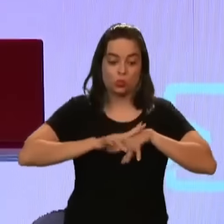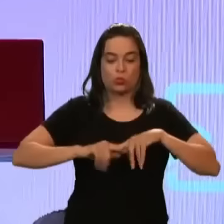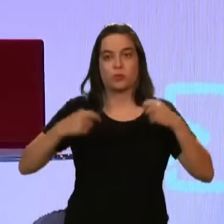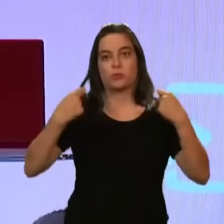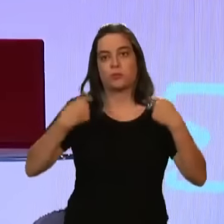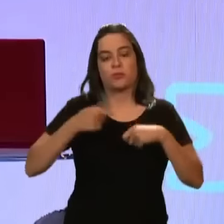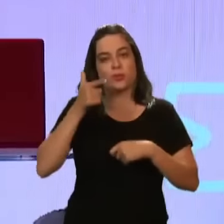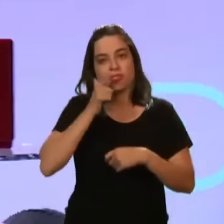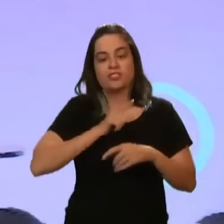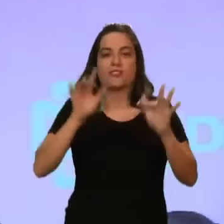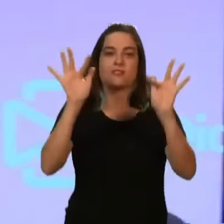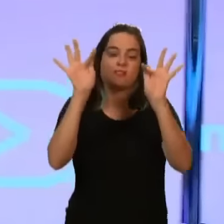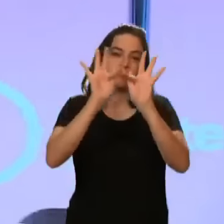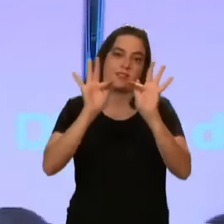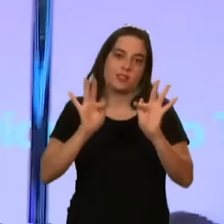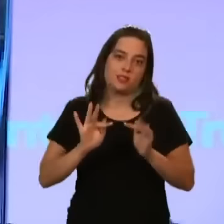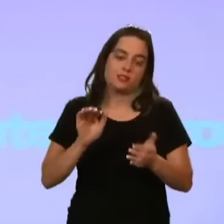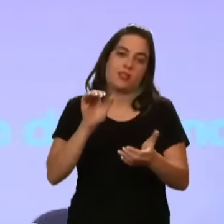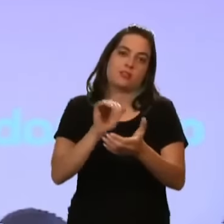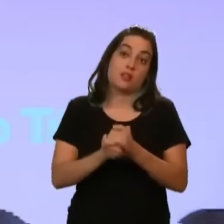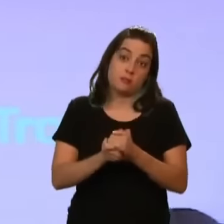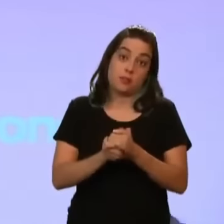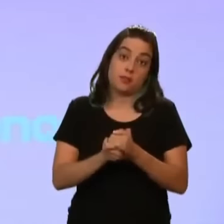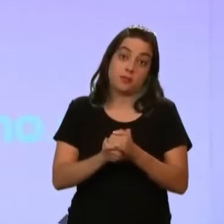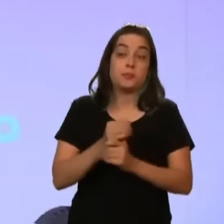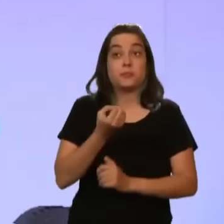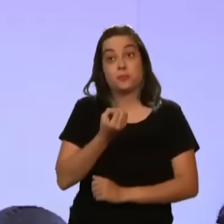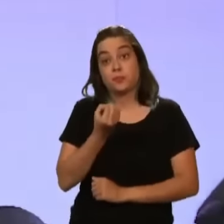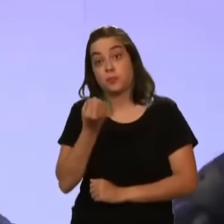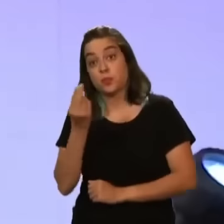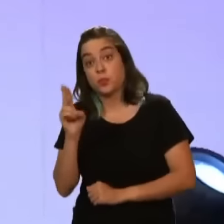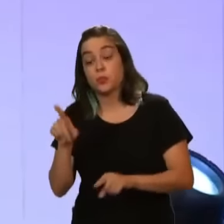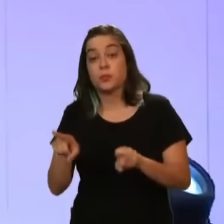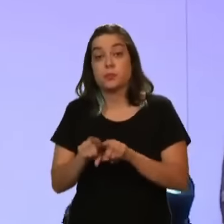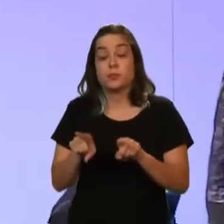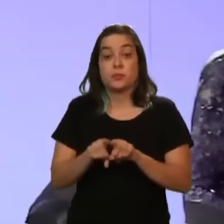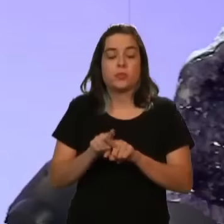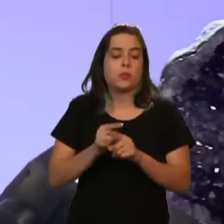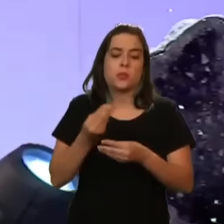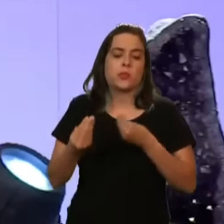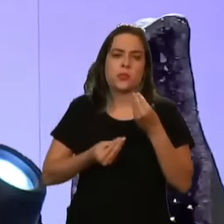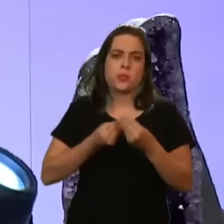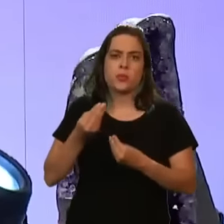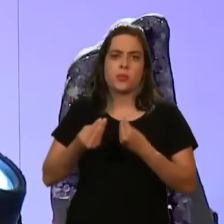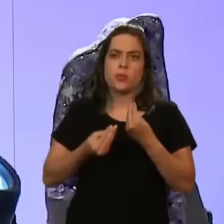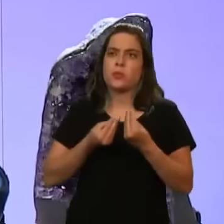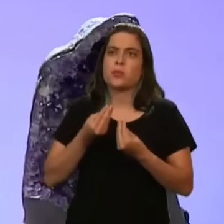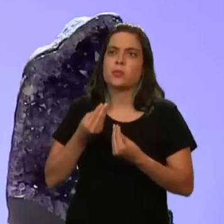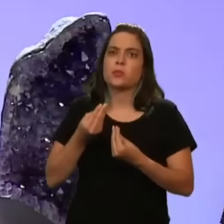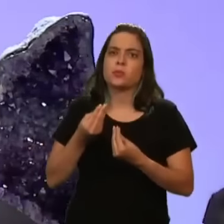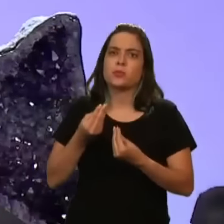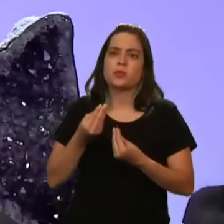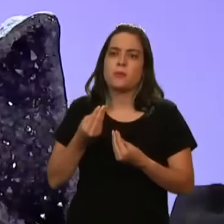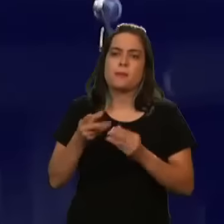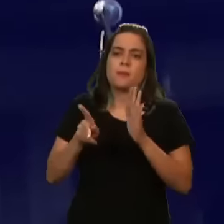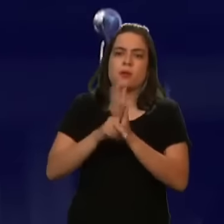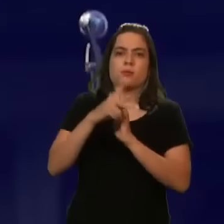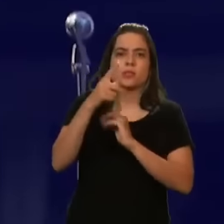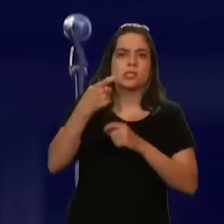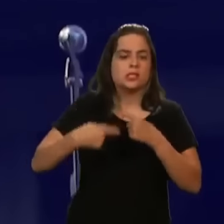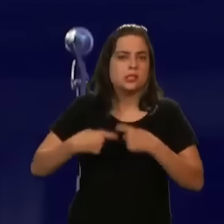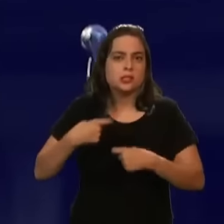ser feliz na vida a dois. Ou até a forma como você entende a sua sexualidade pode